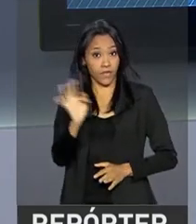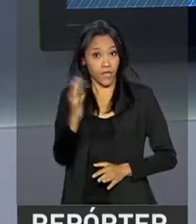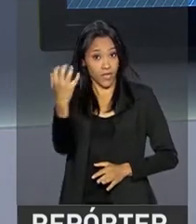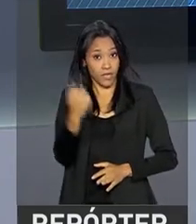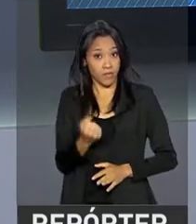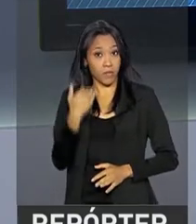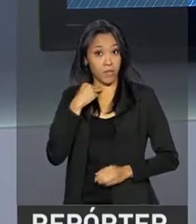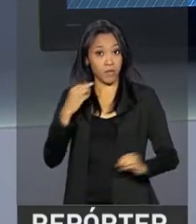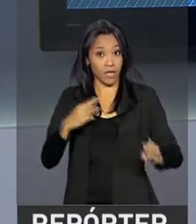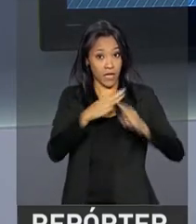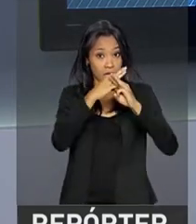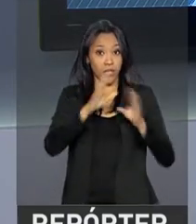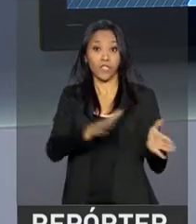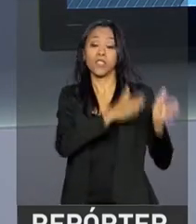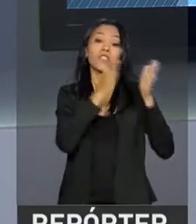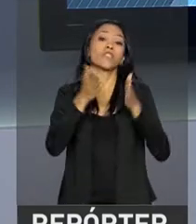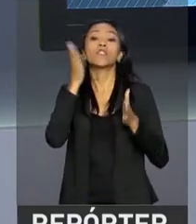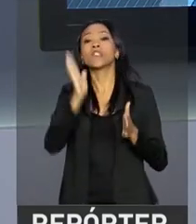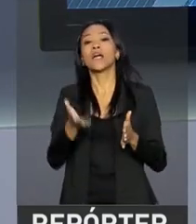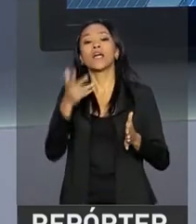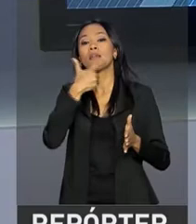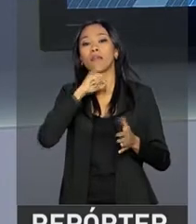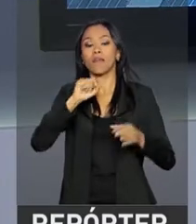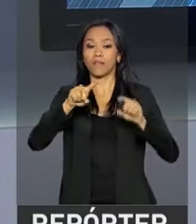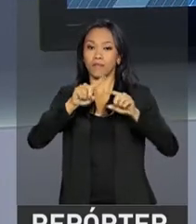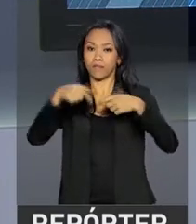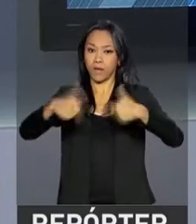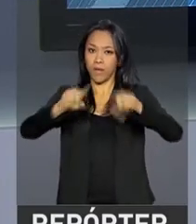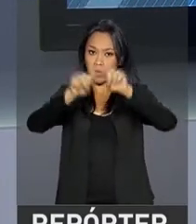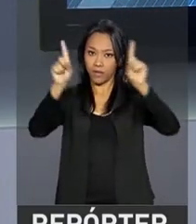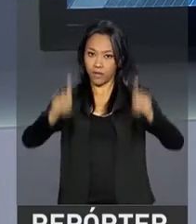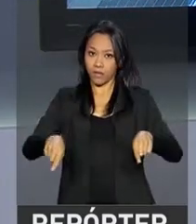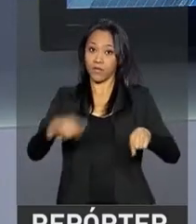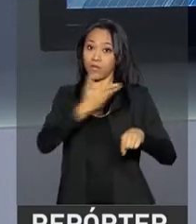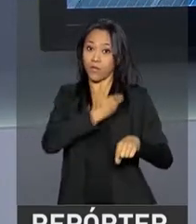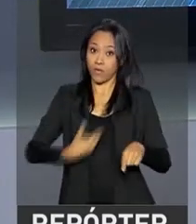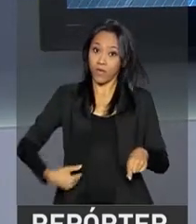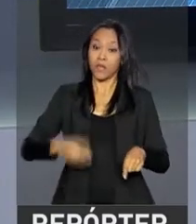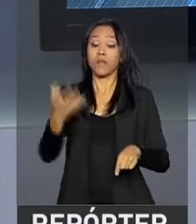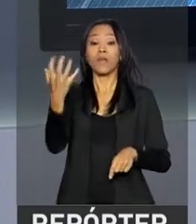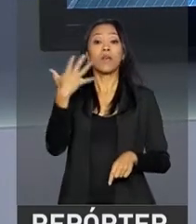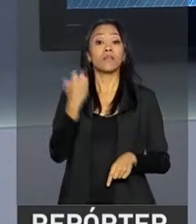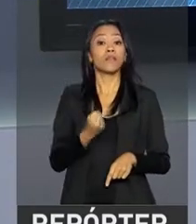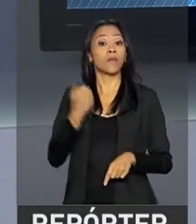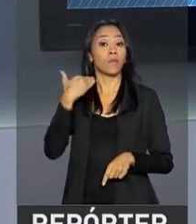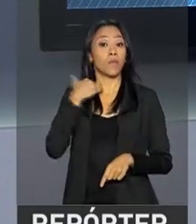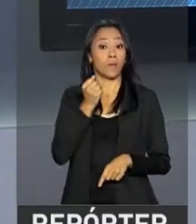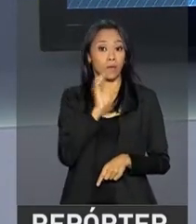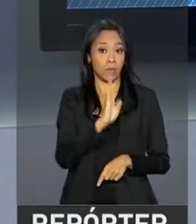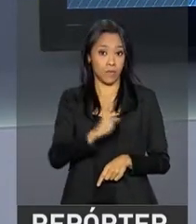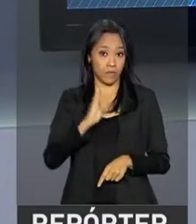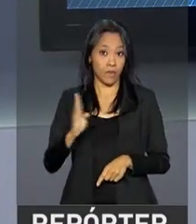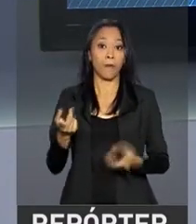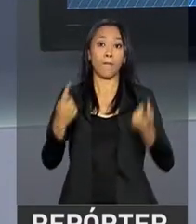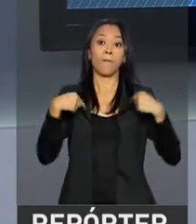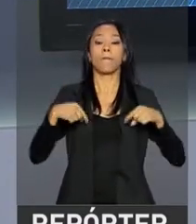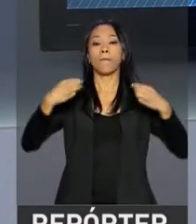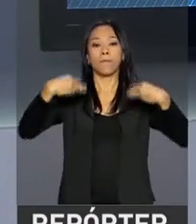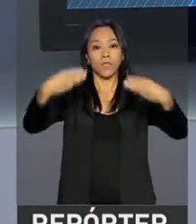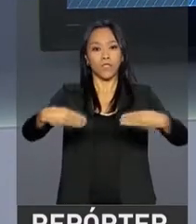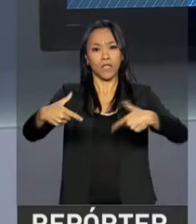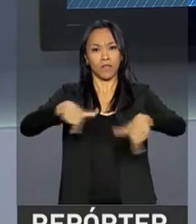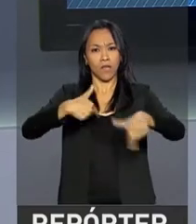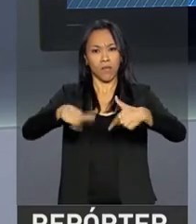caixa já os servidores públicos com inscrições de final cinco recebem pelo banco do brasil ministério do trabalho vai liberar mais de